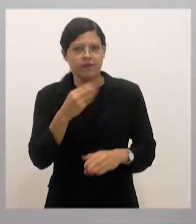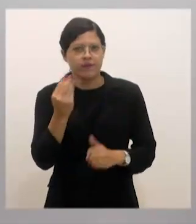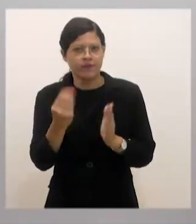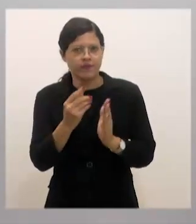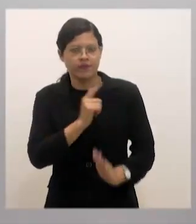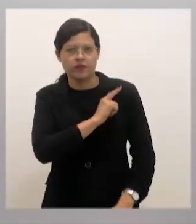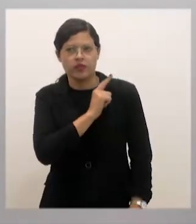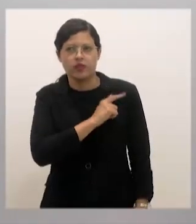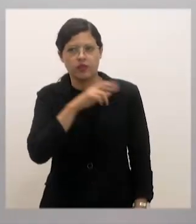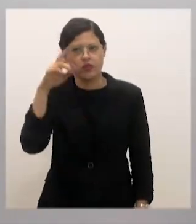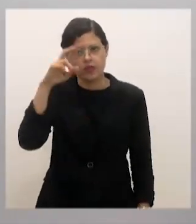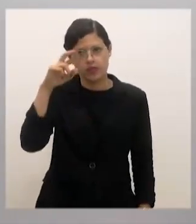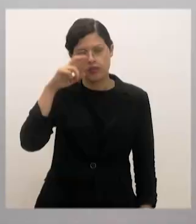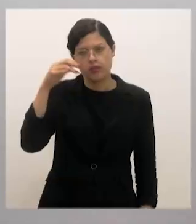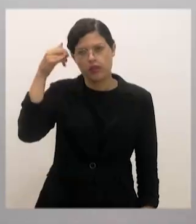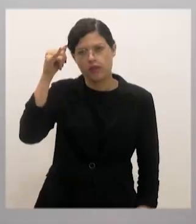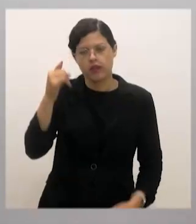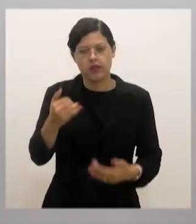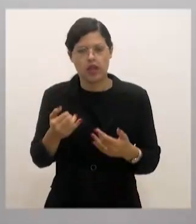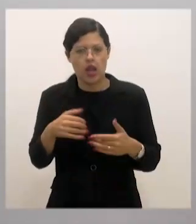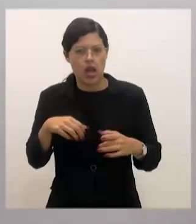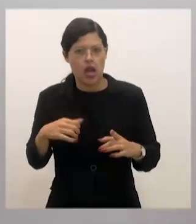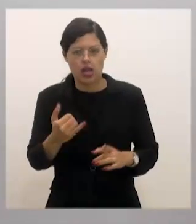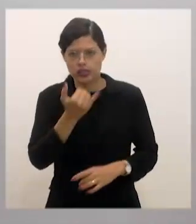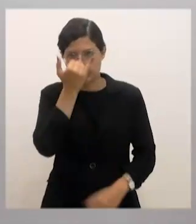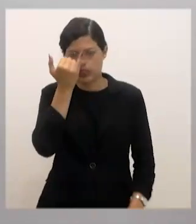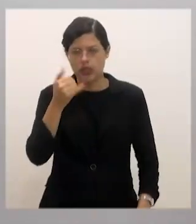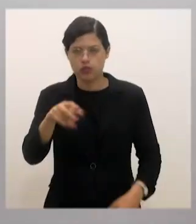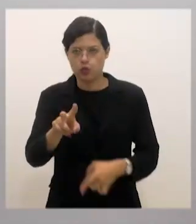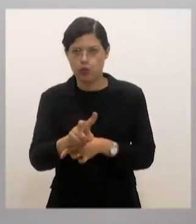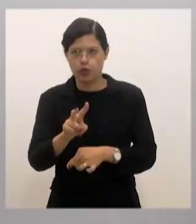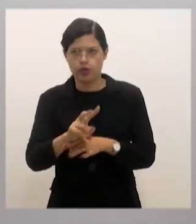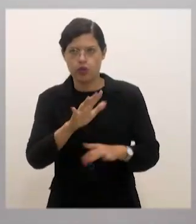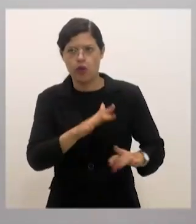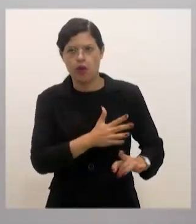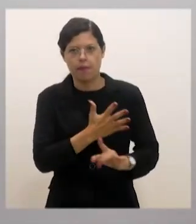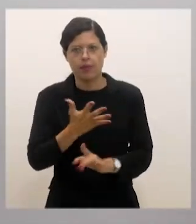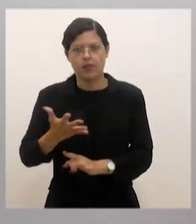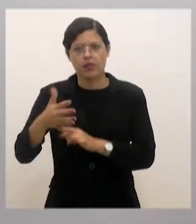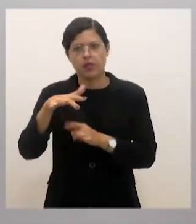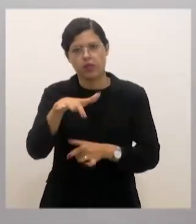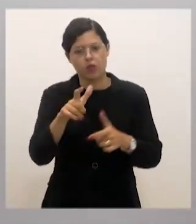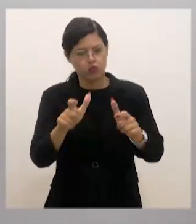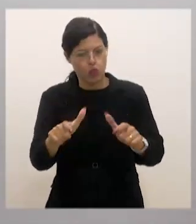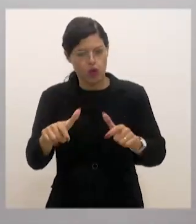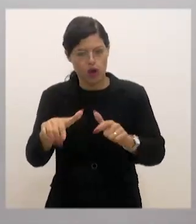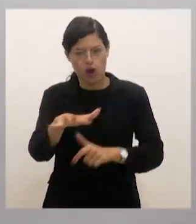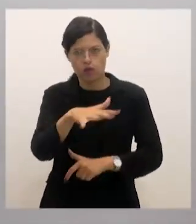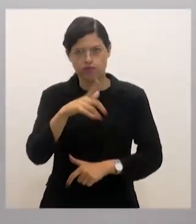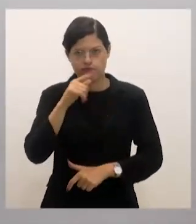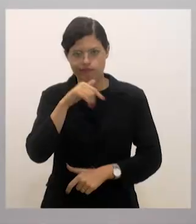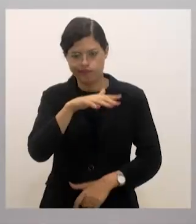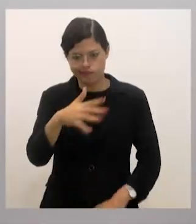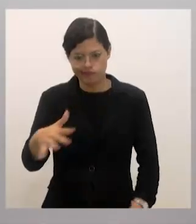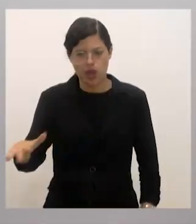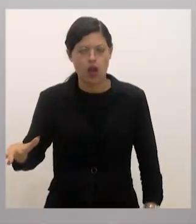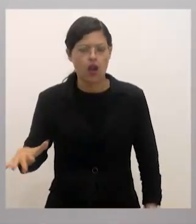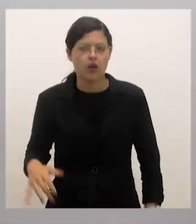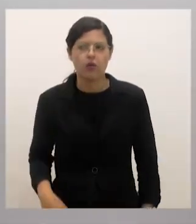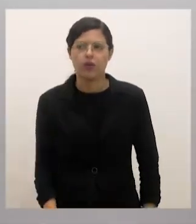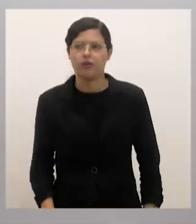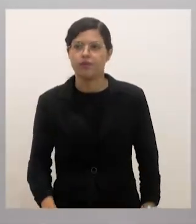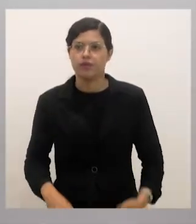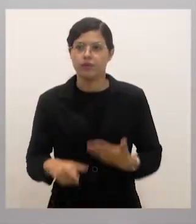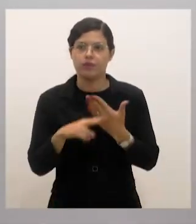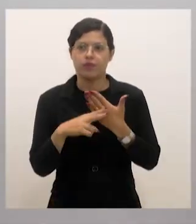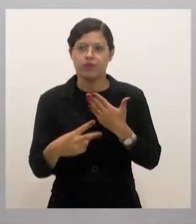fiscalização, prevenção de acidentes e proteção ambiental do espaço marítimo e fluvial. Por via de consequência,